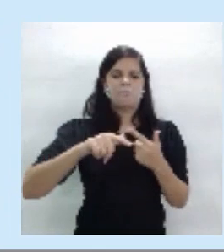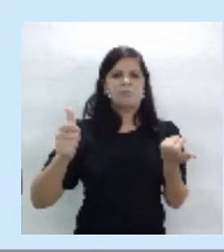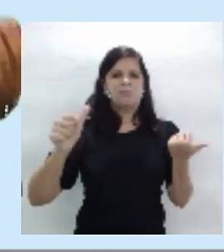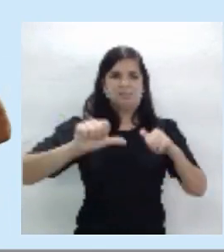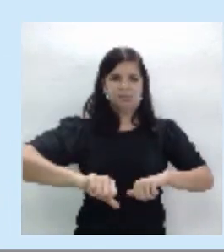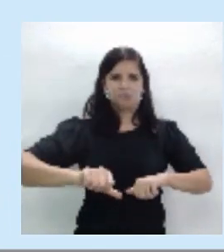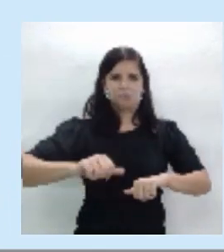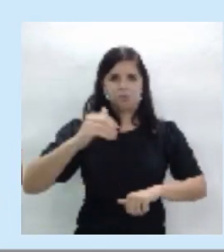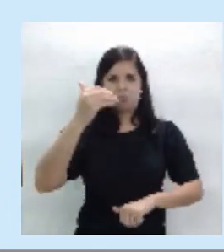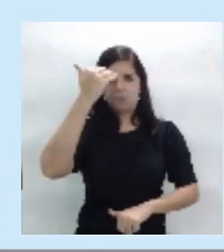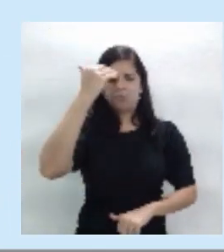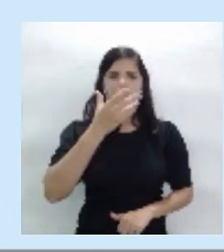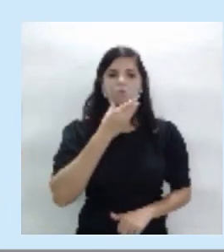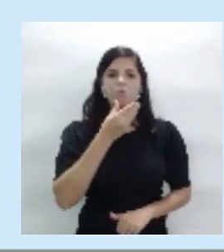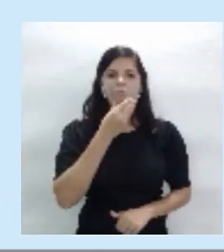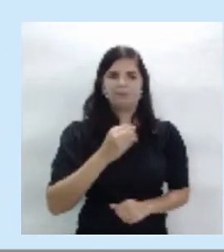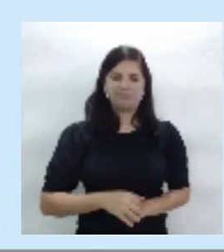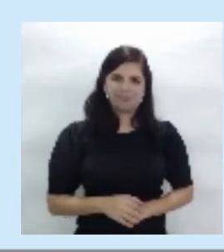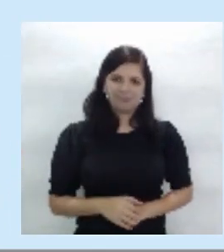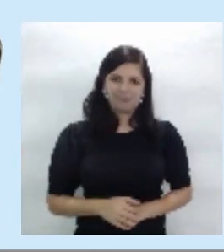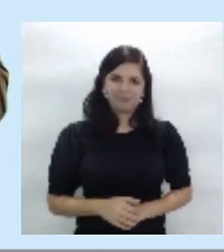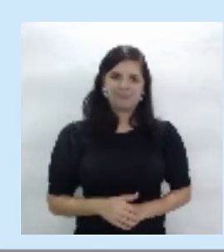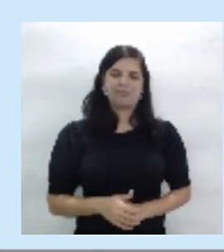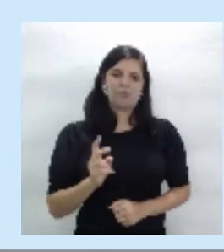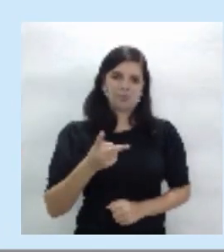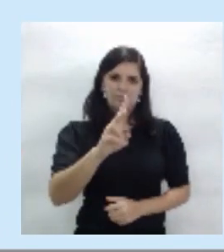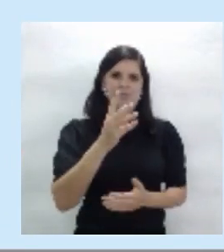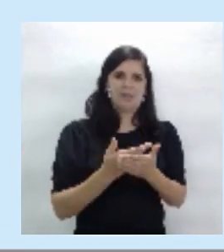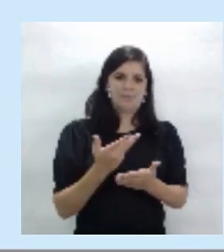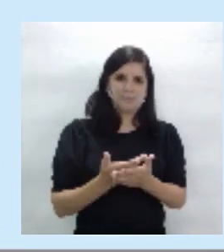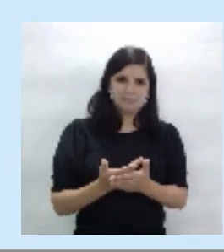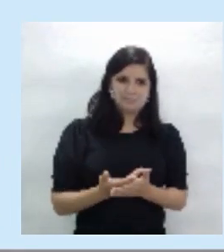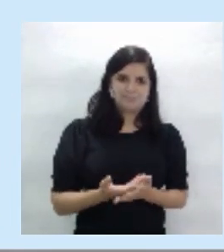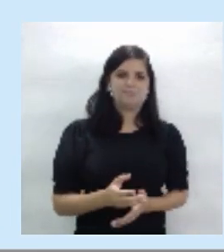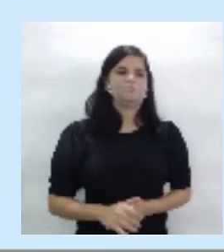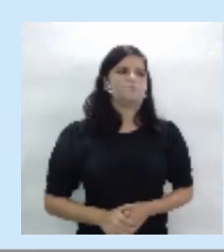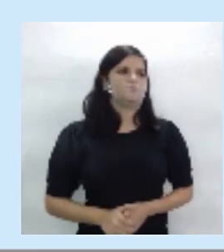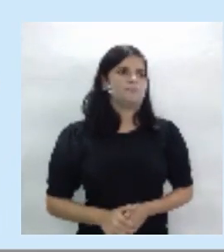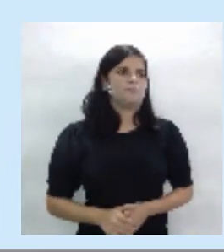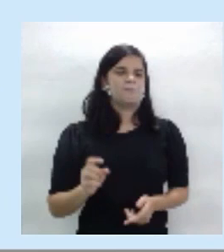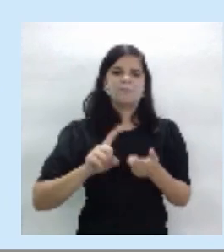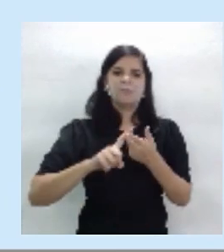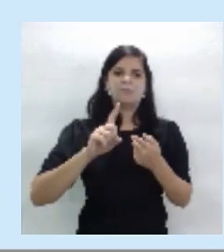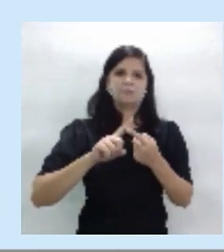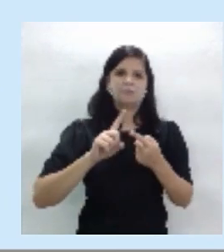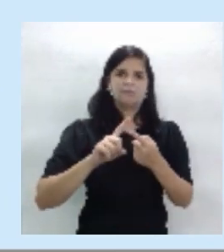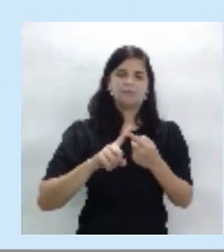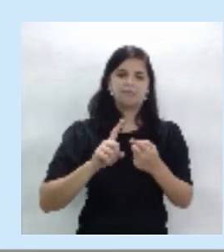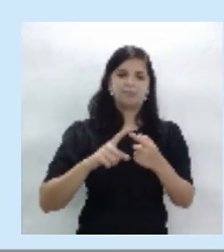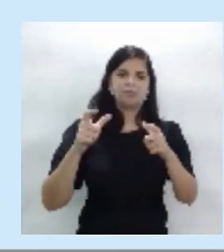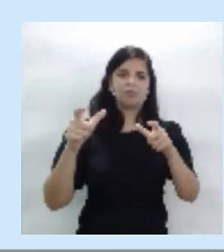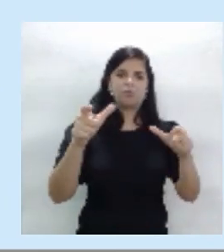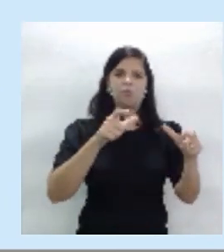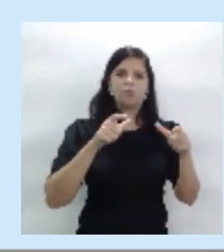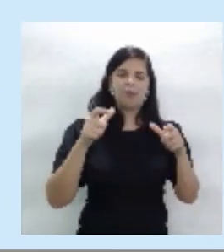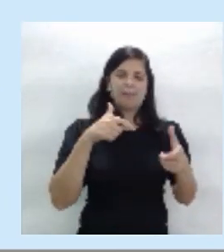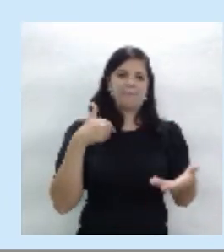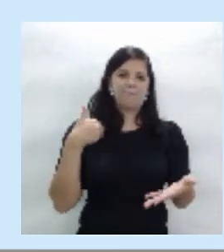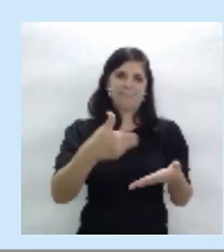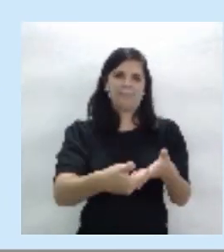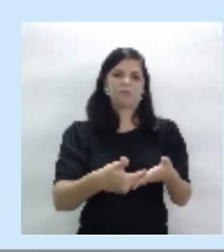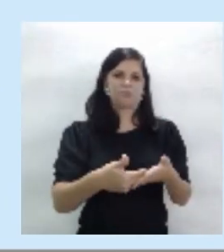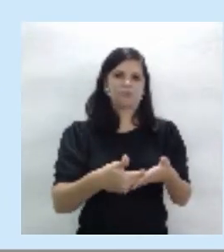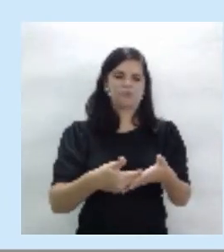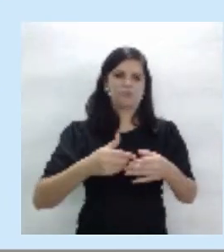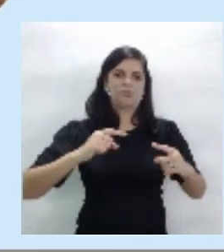negativos causados pelo homem também. Ok, gente? Vamos continuar nossa aula. Há também, né, um ambiente mais próximo de nós,